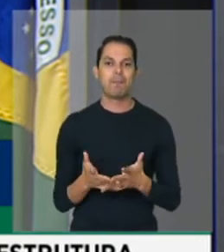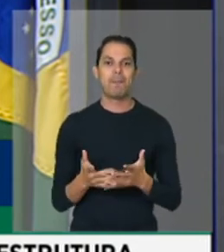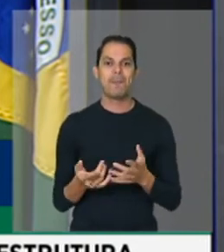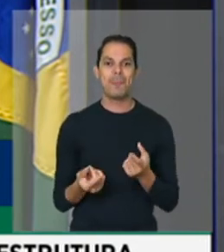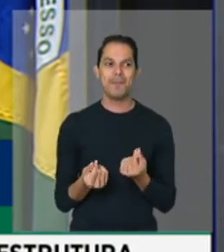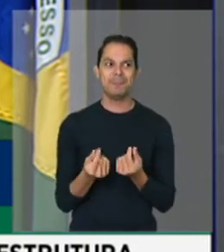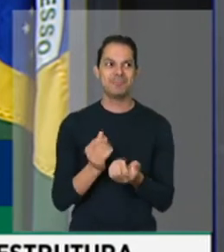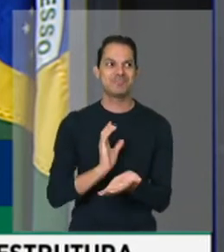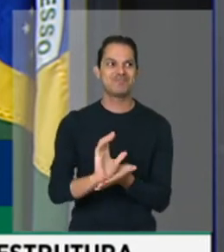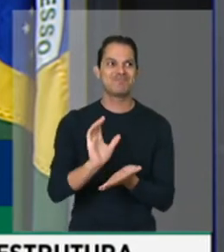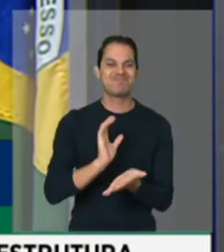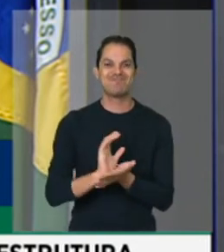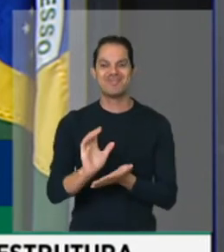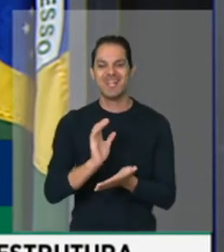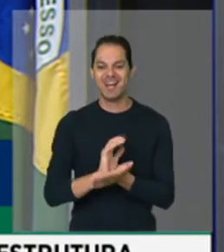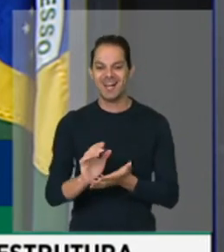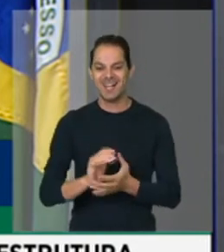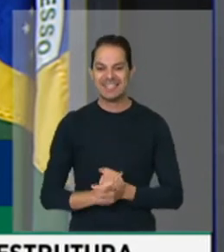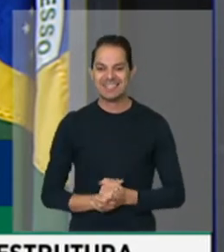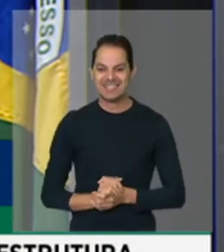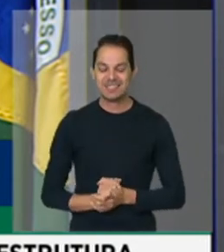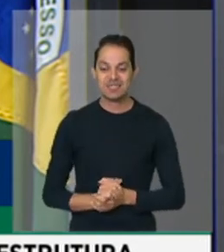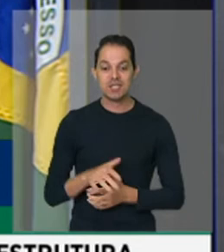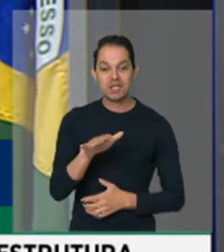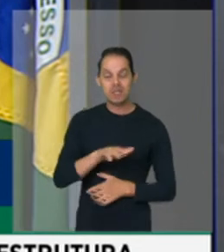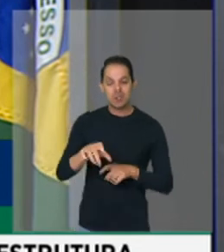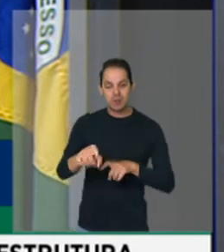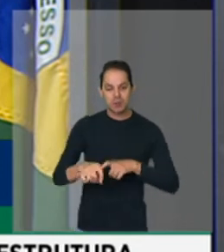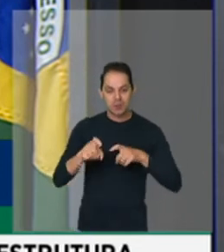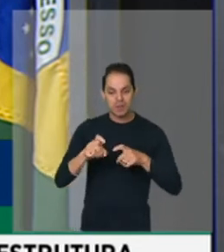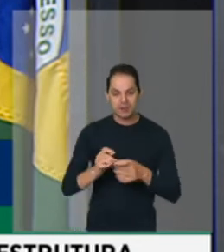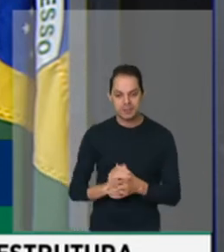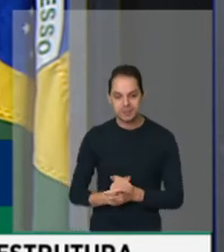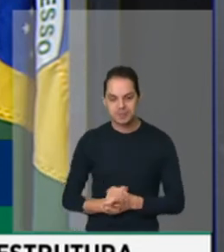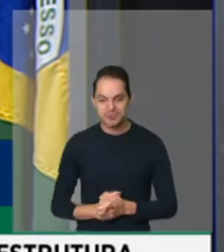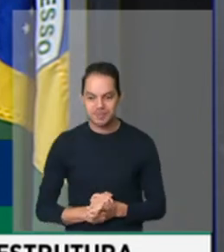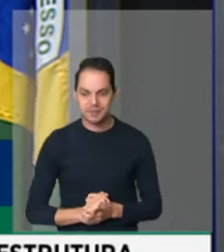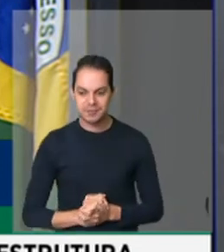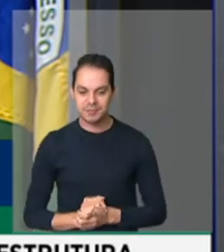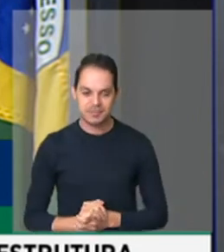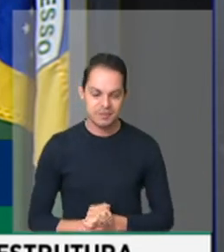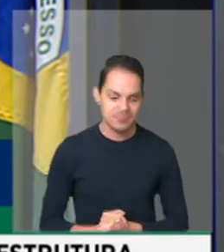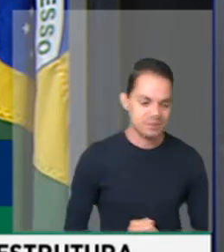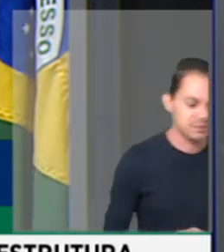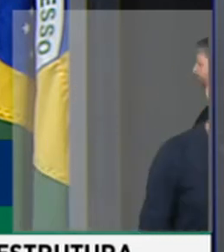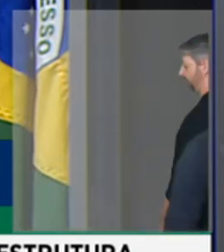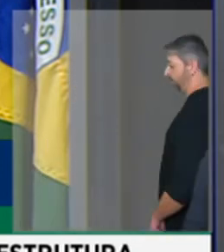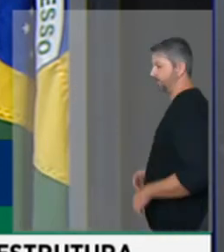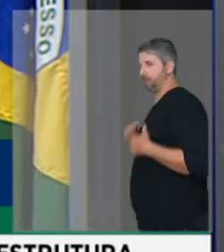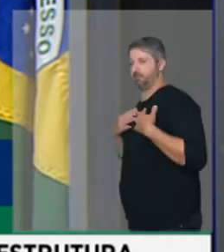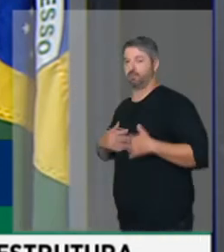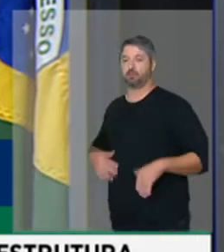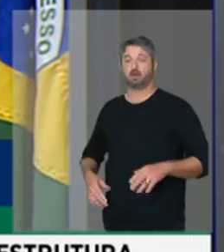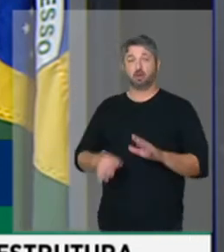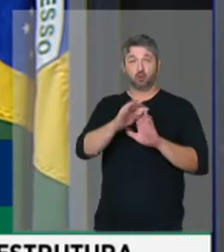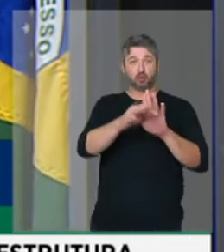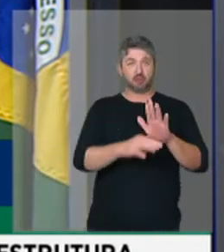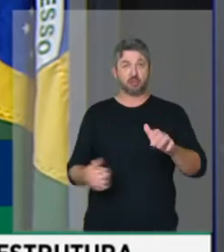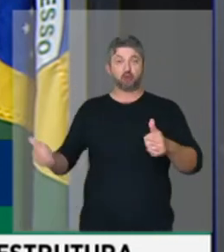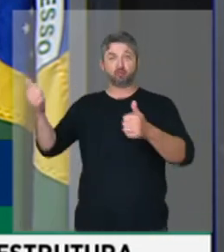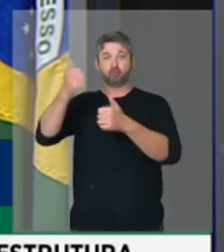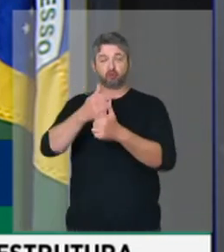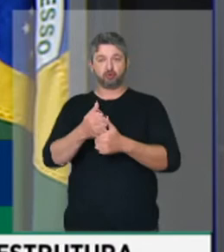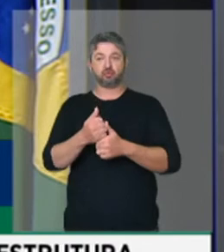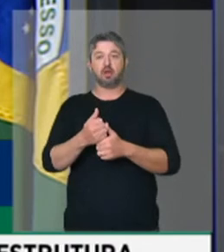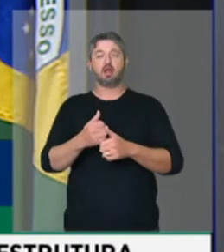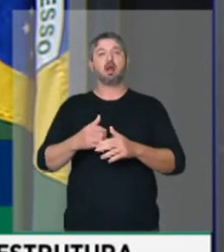na área de infraestrutura, fizemos uma série de adequações. No substitutivo, a renúncia